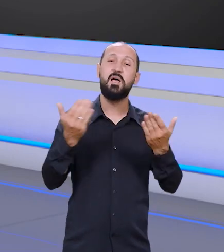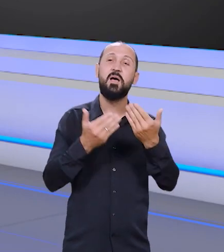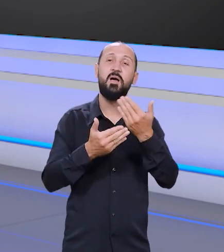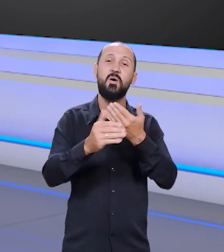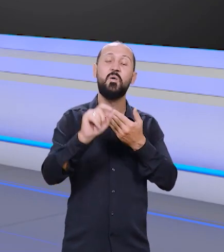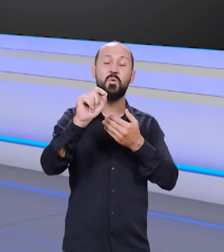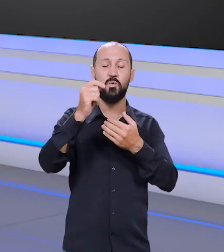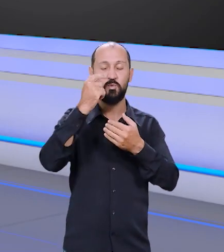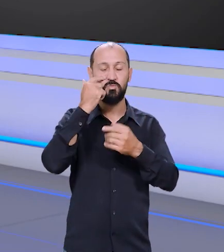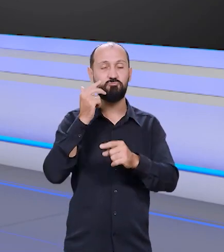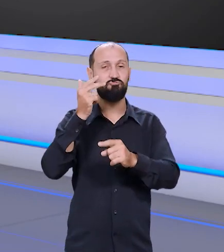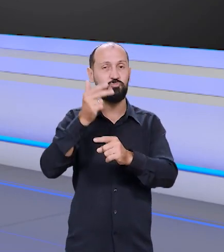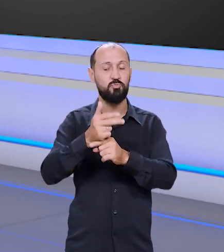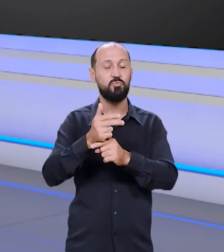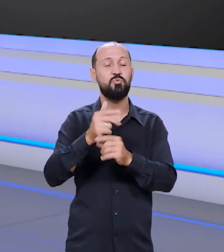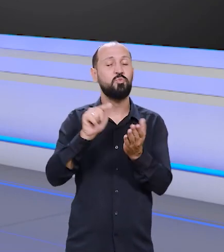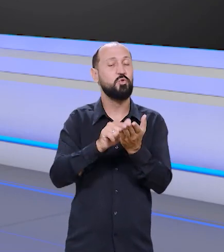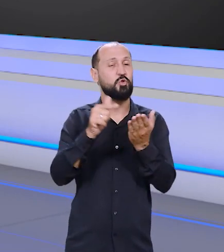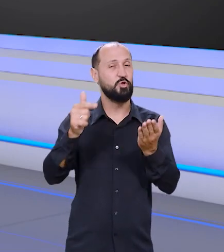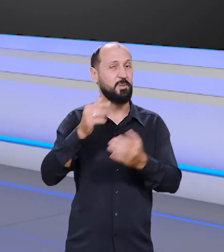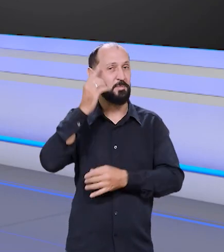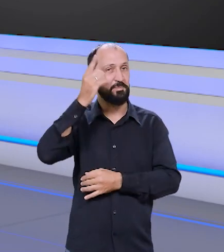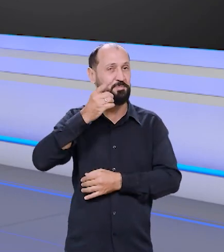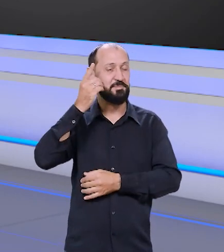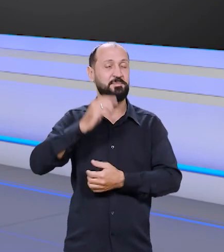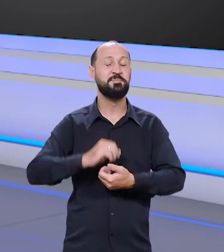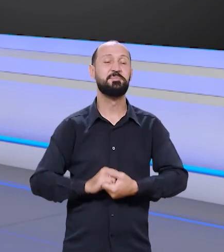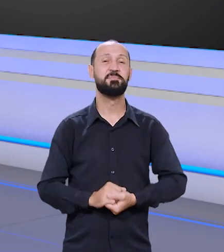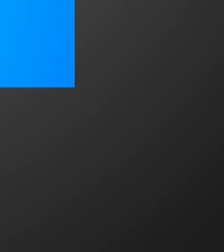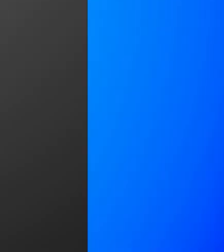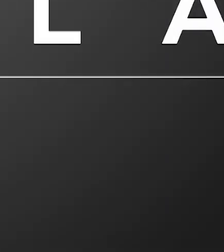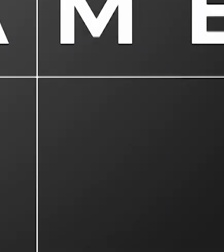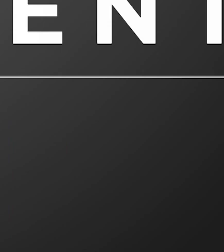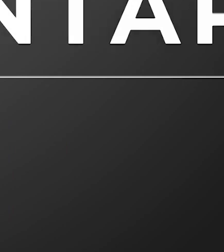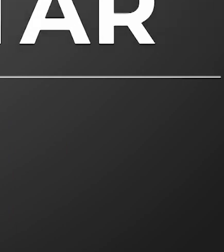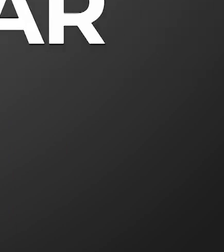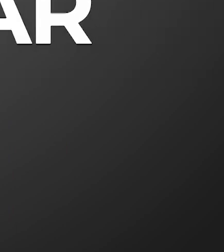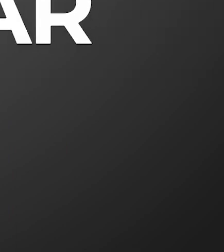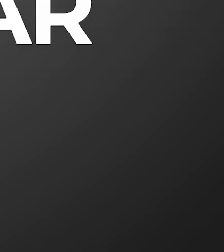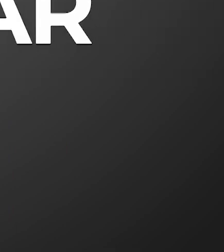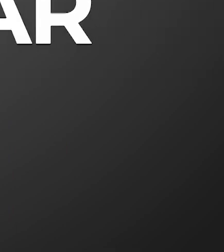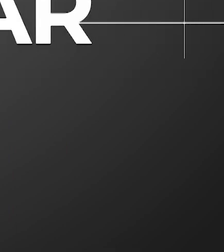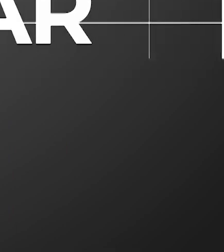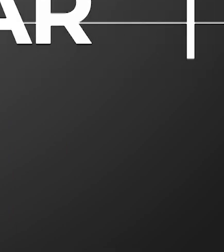Olá, começa agora mais uma edição do Jornal Parlamentar.